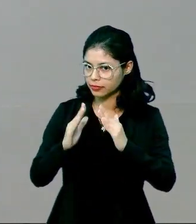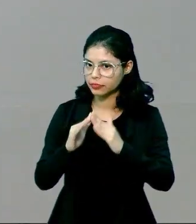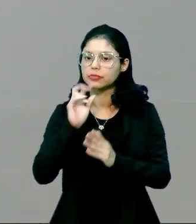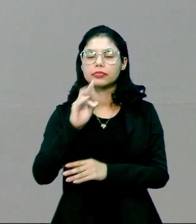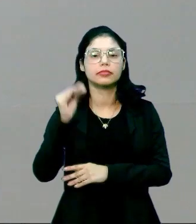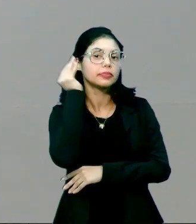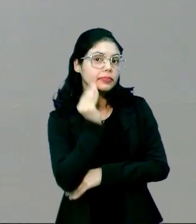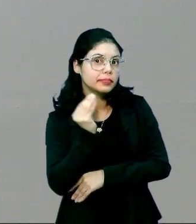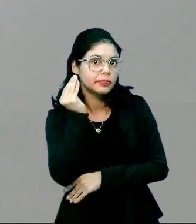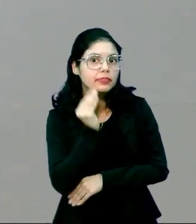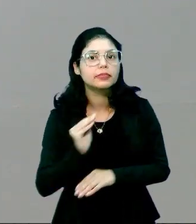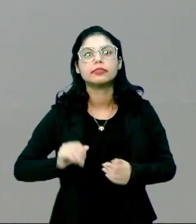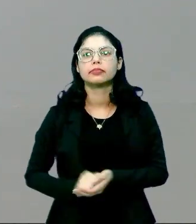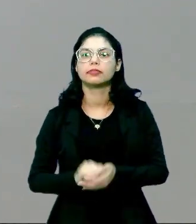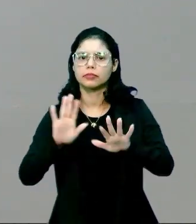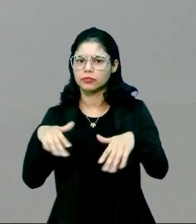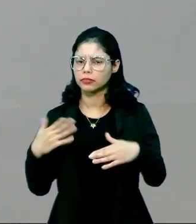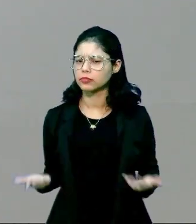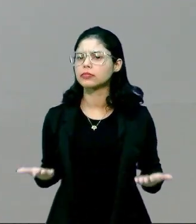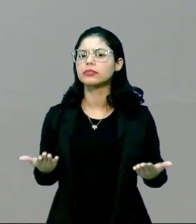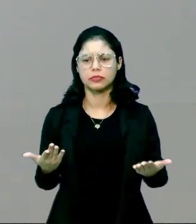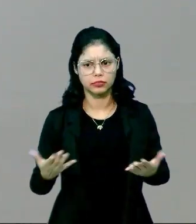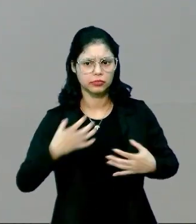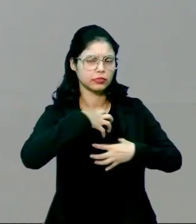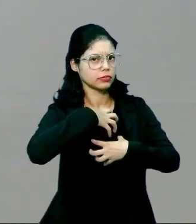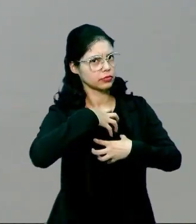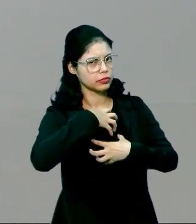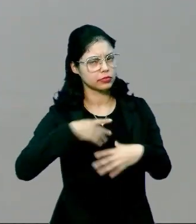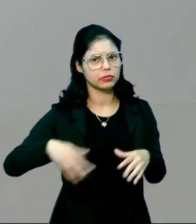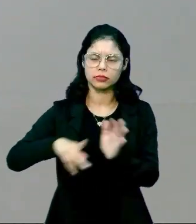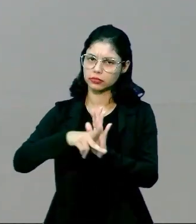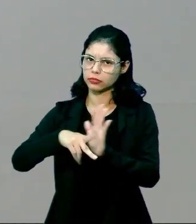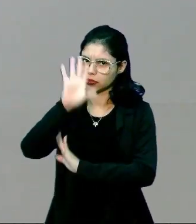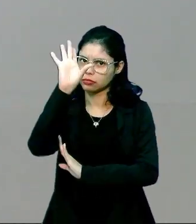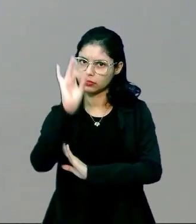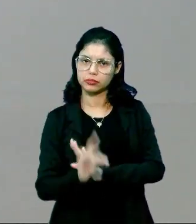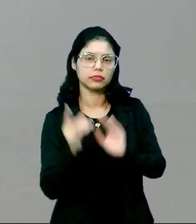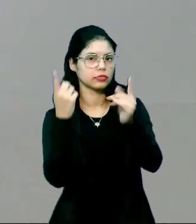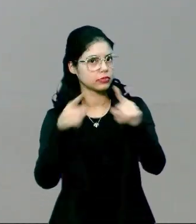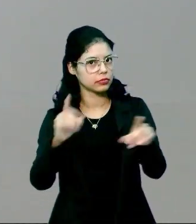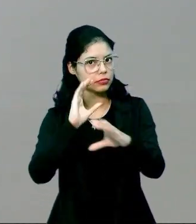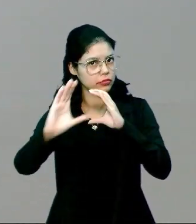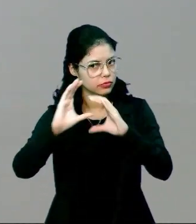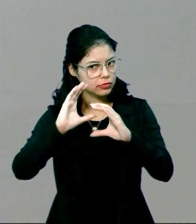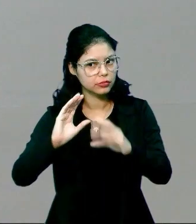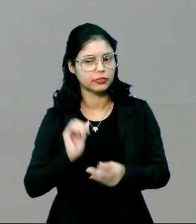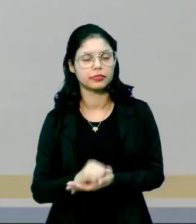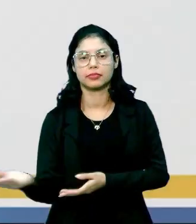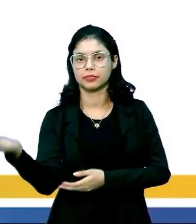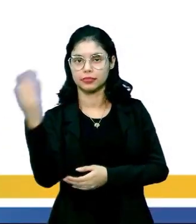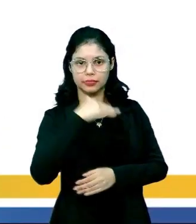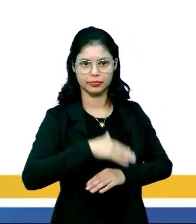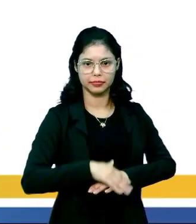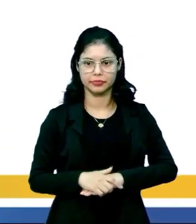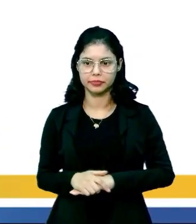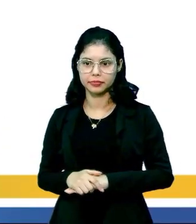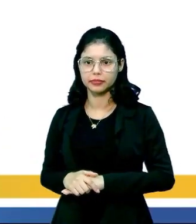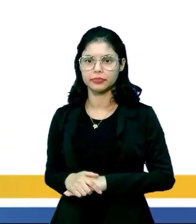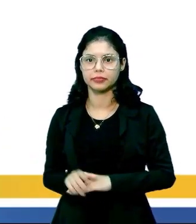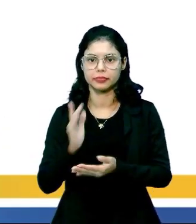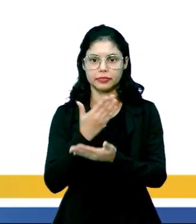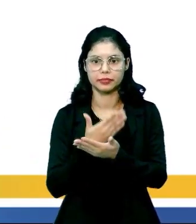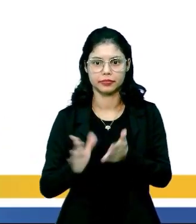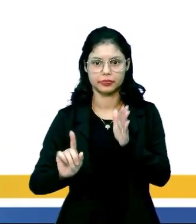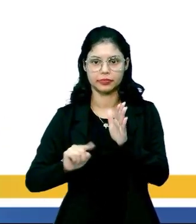vai tentar adivinhar qual é o ritmo que pertence a cada um desses cantores Ok vamos começar pela